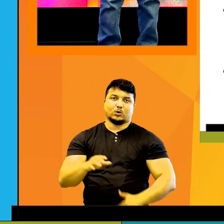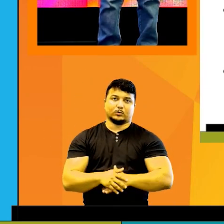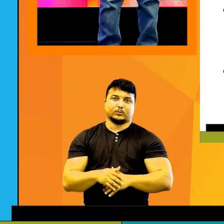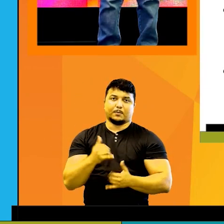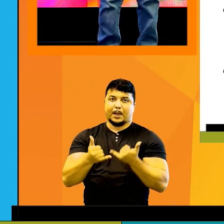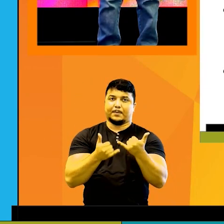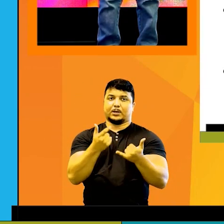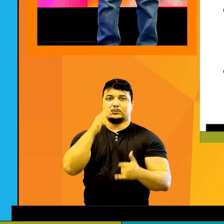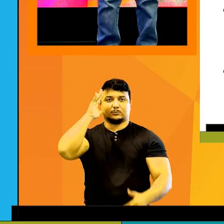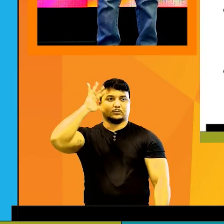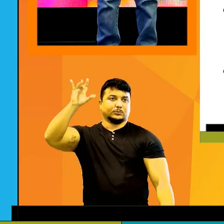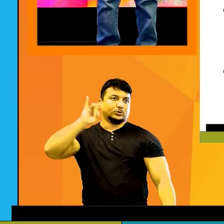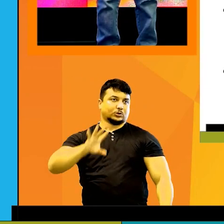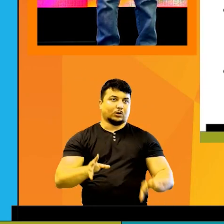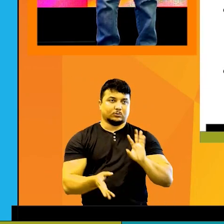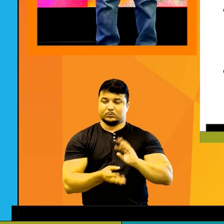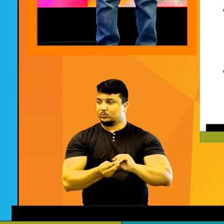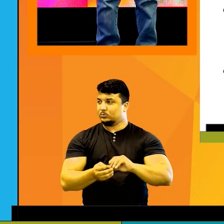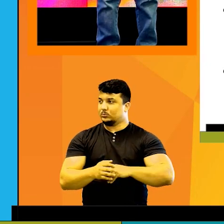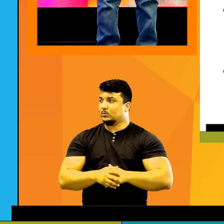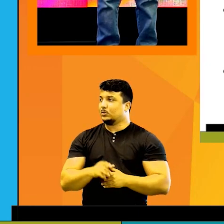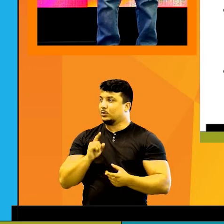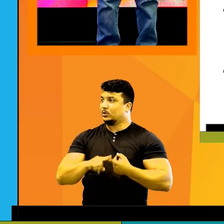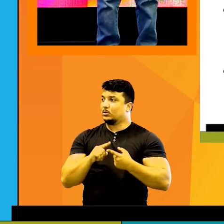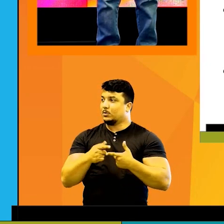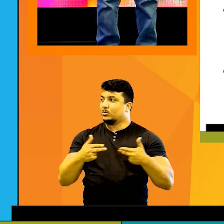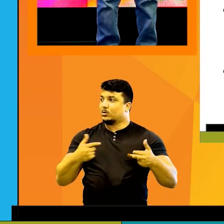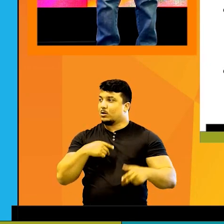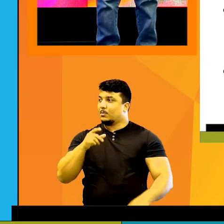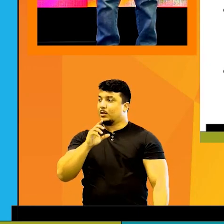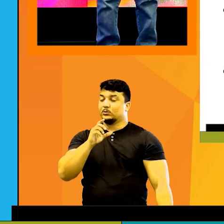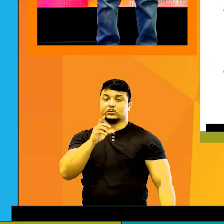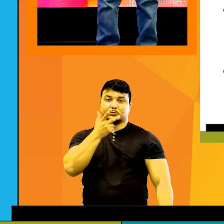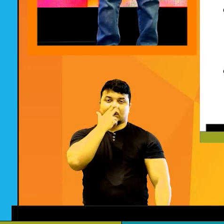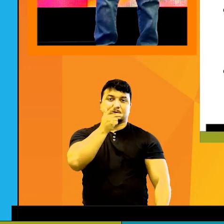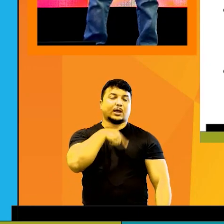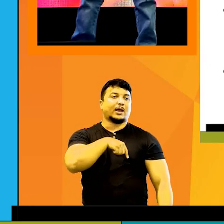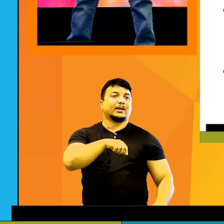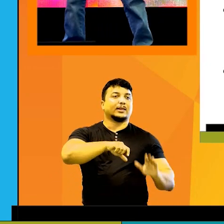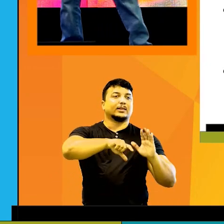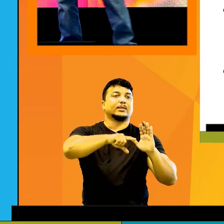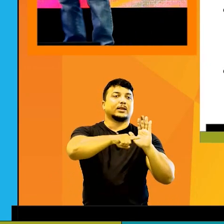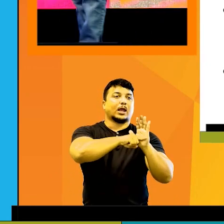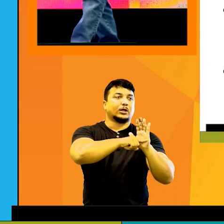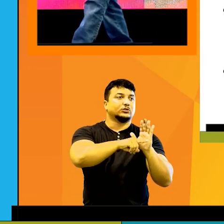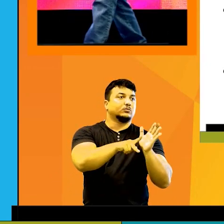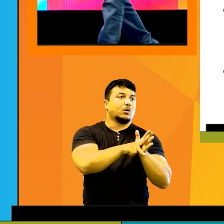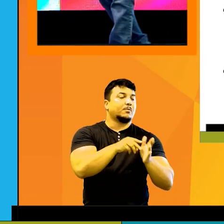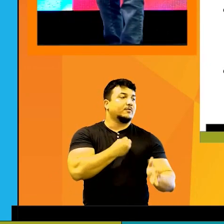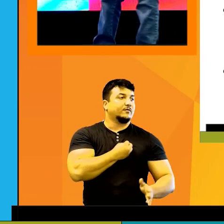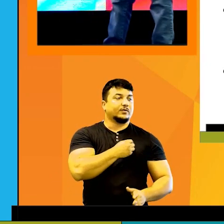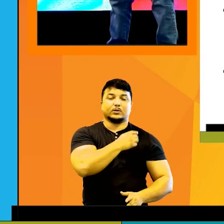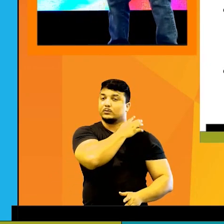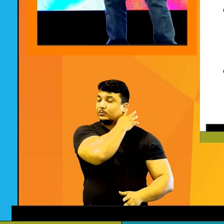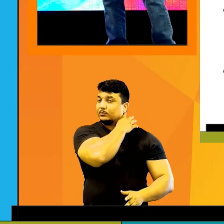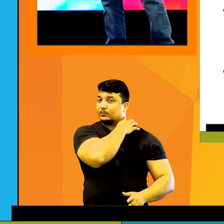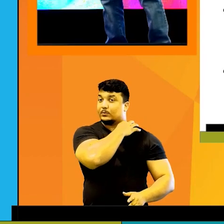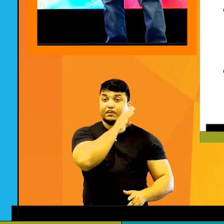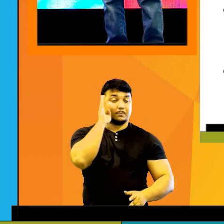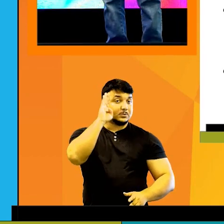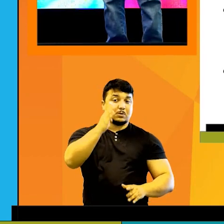lúdico, isso é idealização. E uma visão muito pessimista da vida. É tanto que, qual foi o poeta que